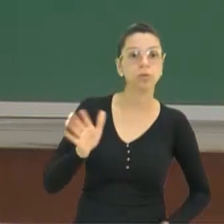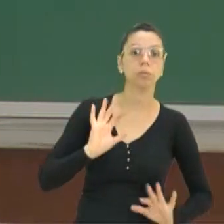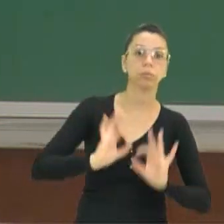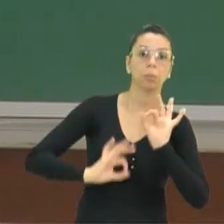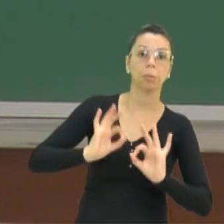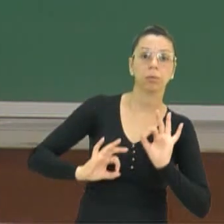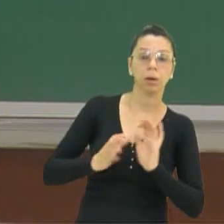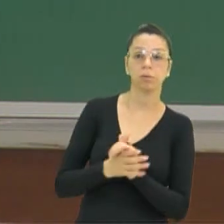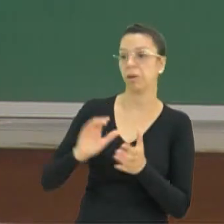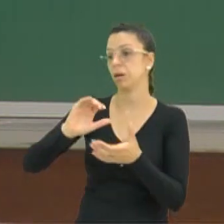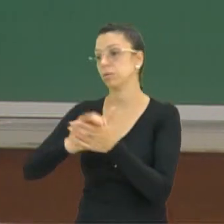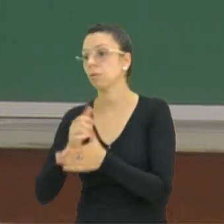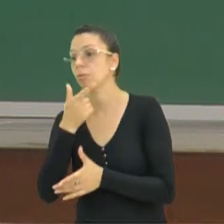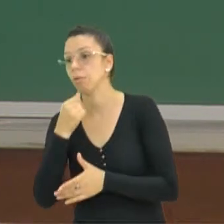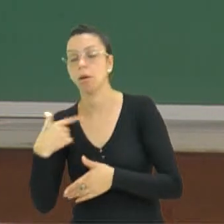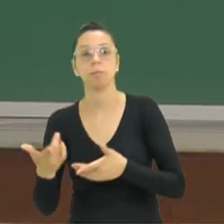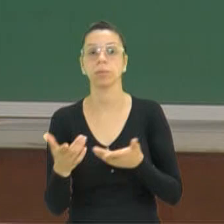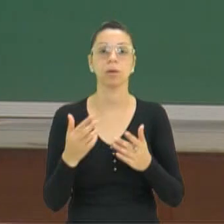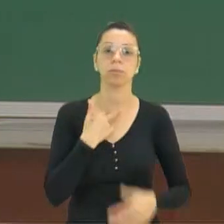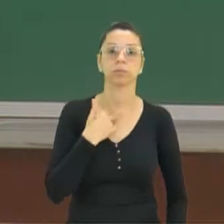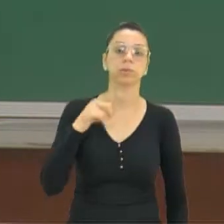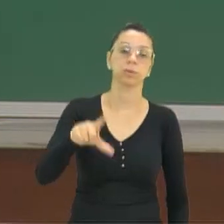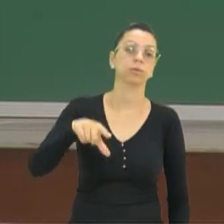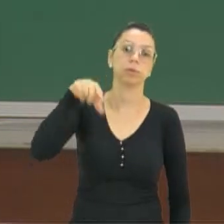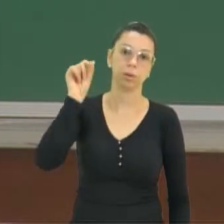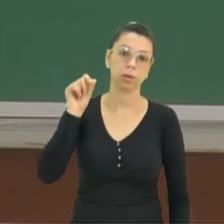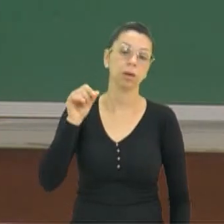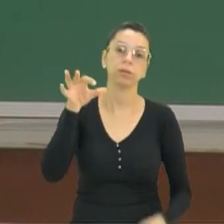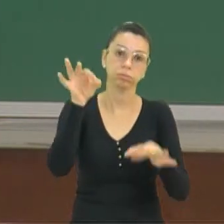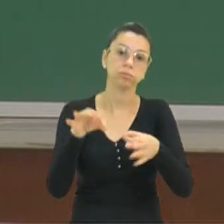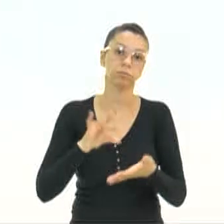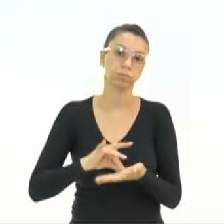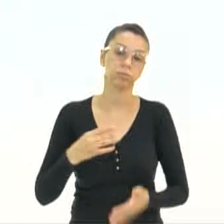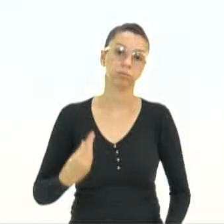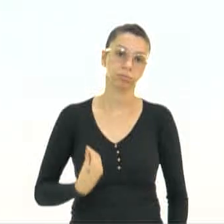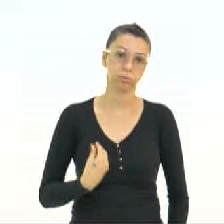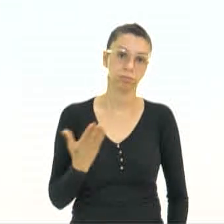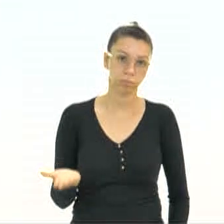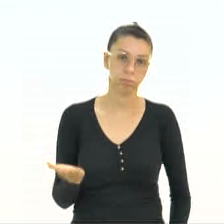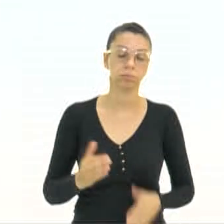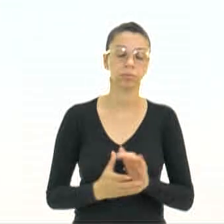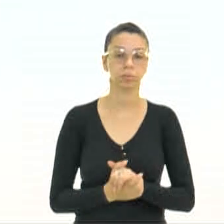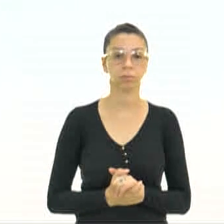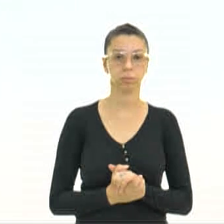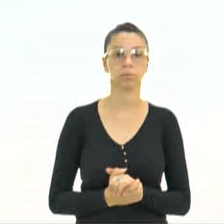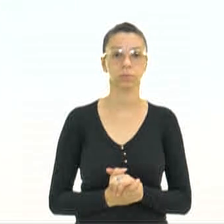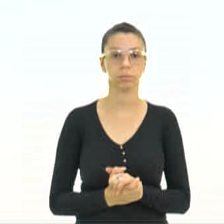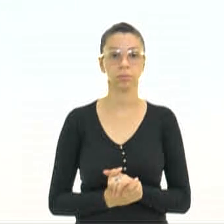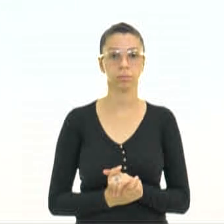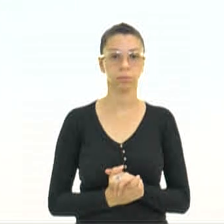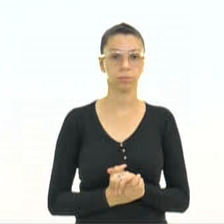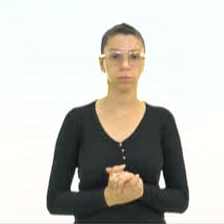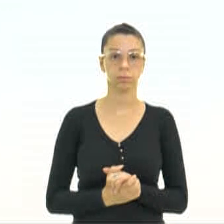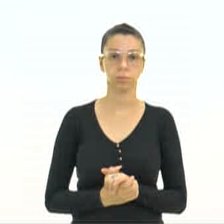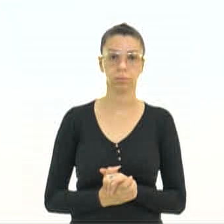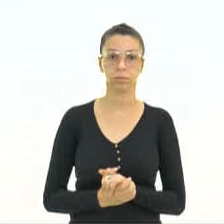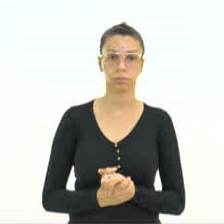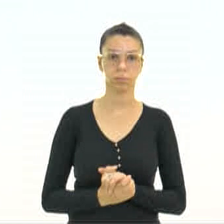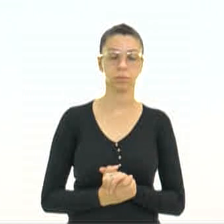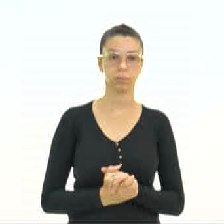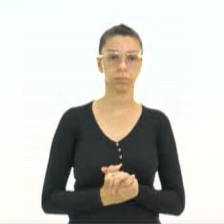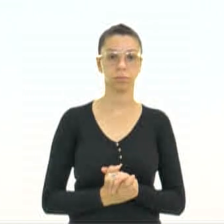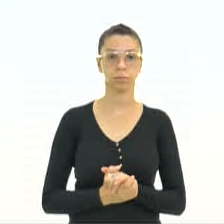vida. Enfim, elas não podiam escolher. Era bem essa realidade, beleza? Questioning that fate was